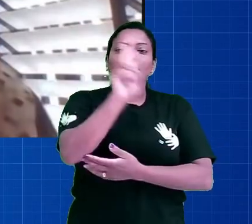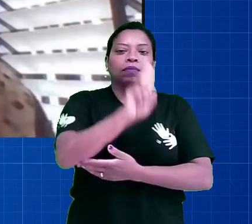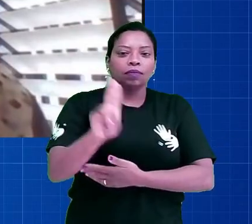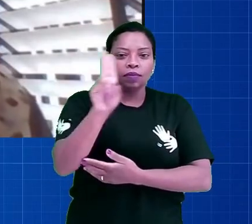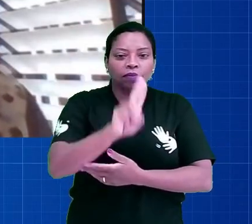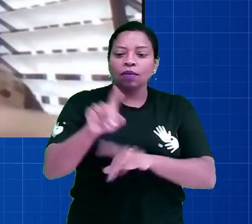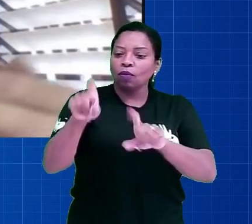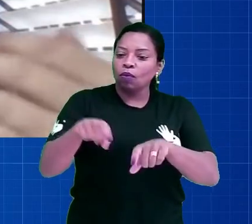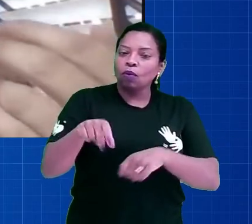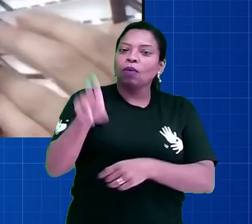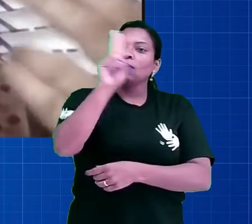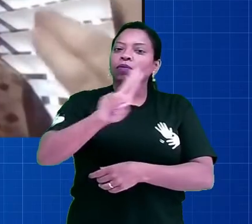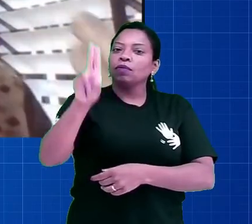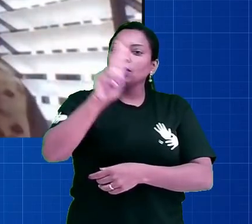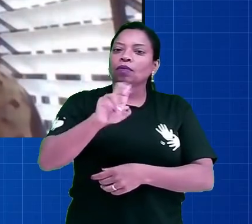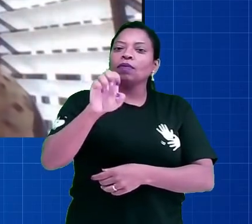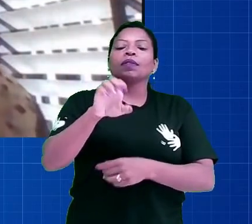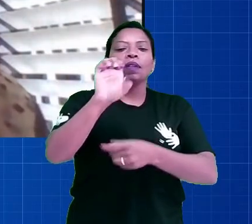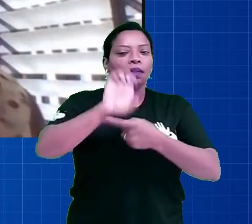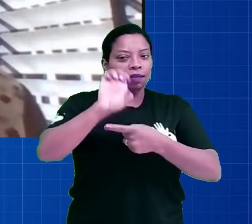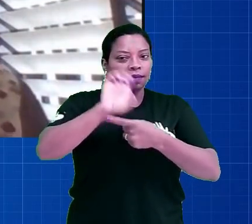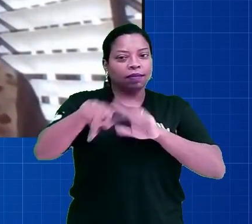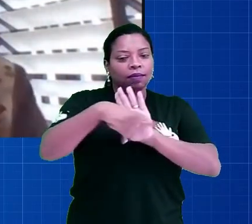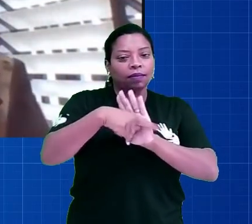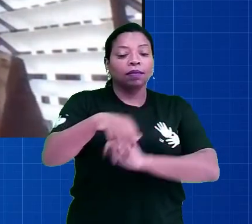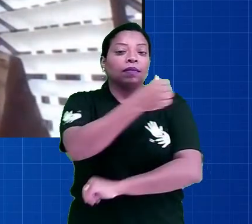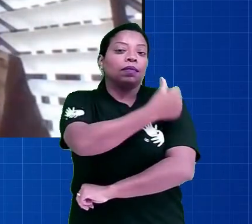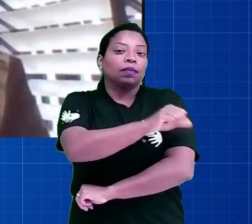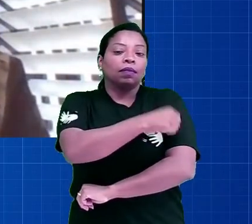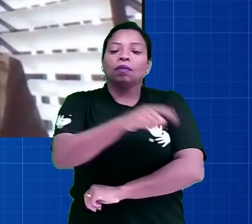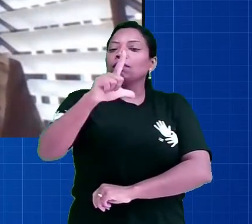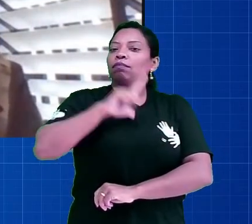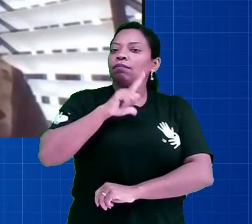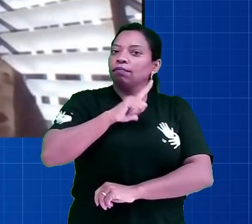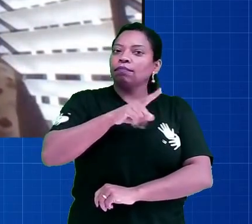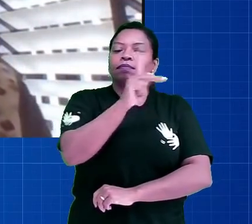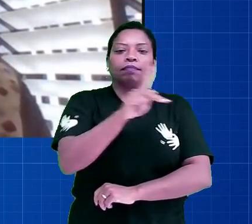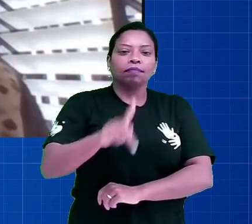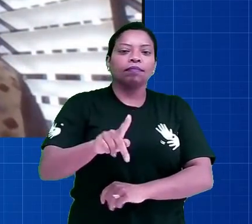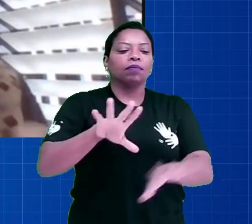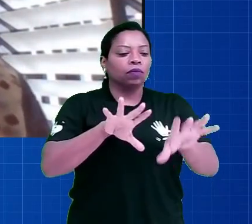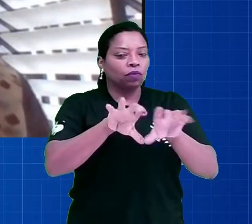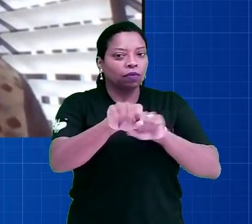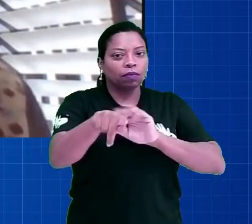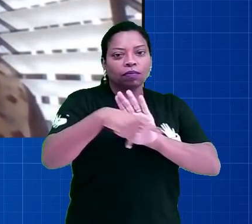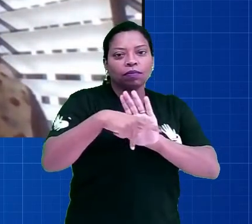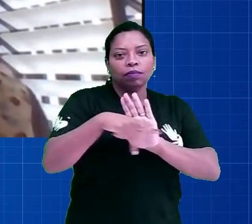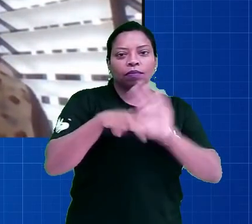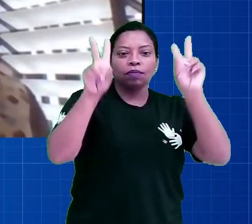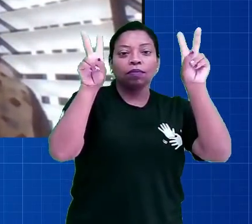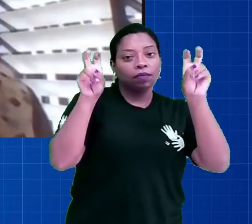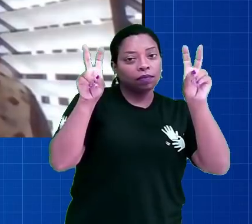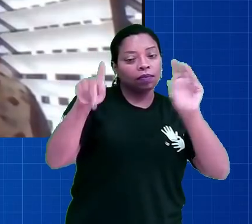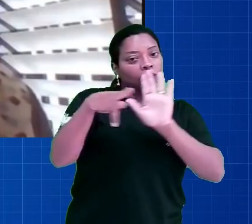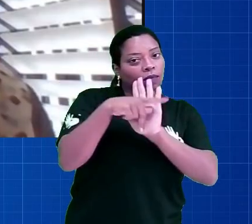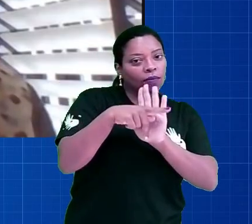a Estadual do Rio de Janeiro, a Federal Rural do Rio de Janeiro, a vinda de professores que tiveram a sua formação